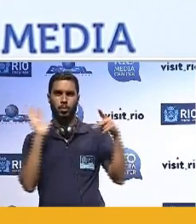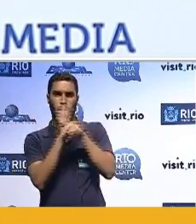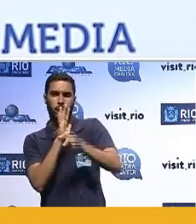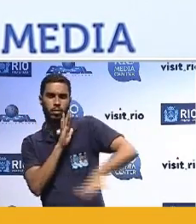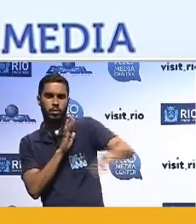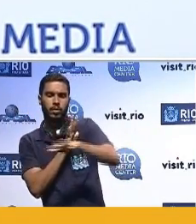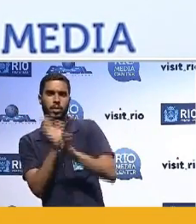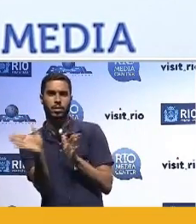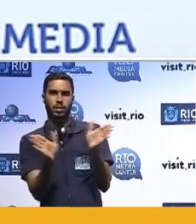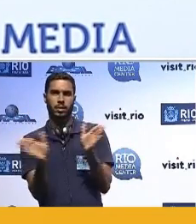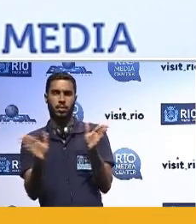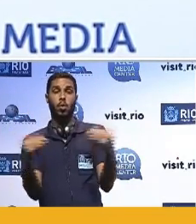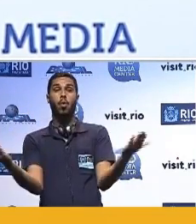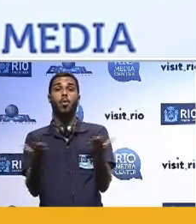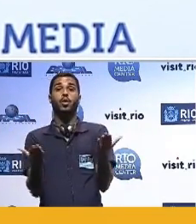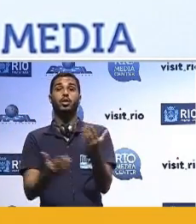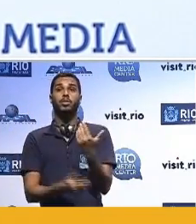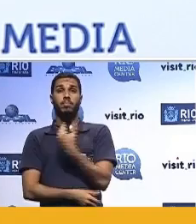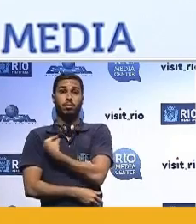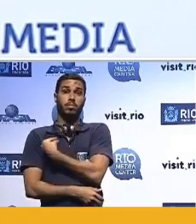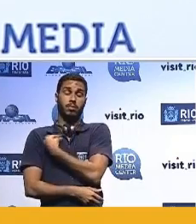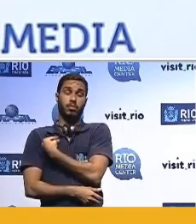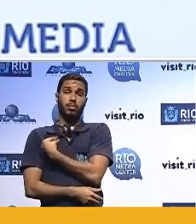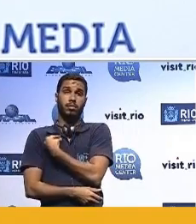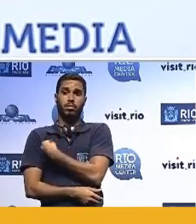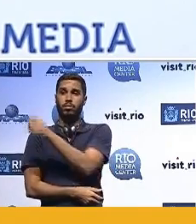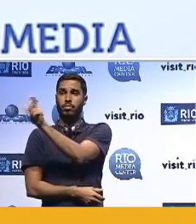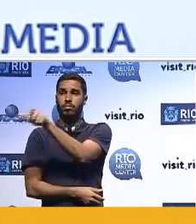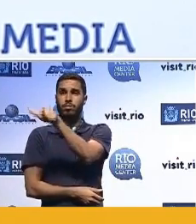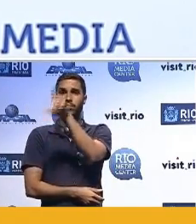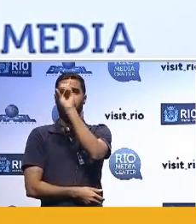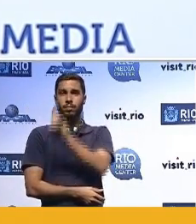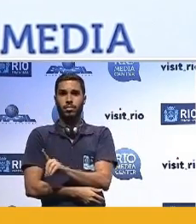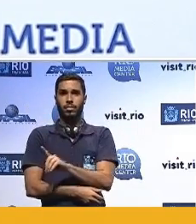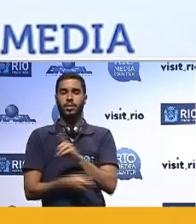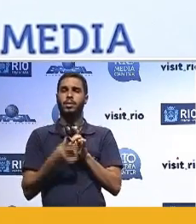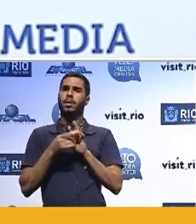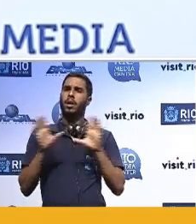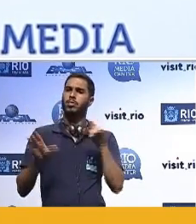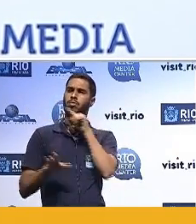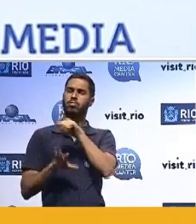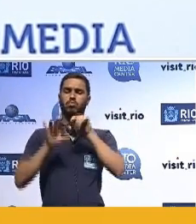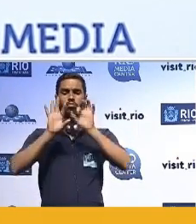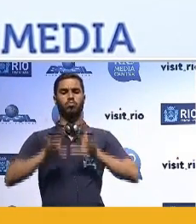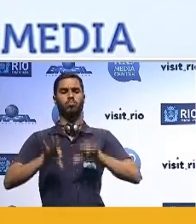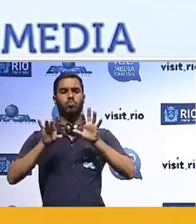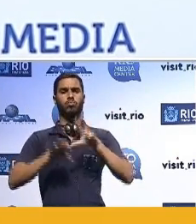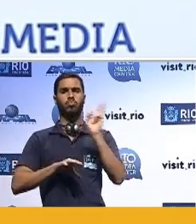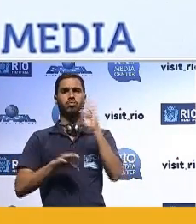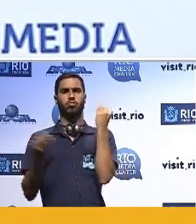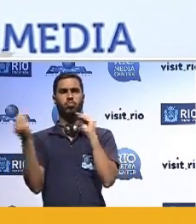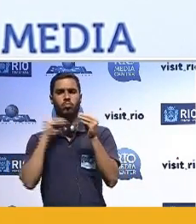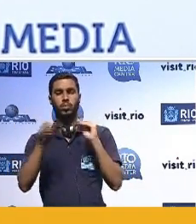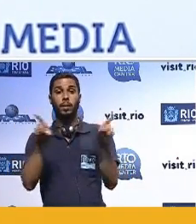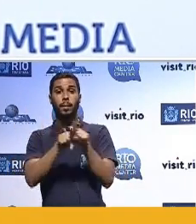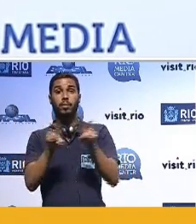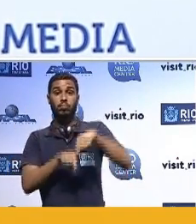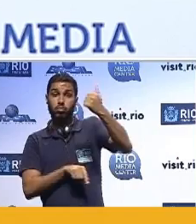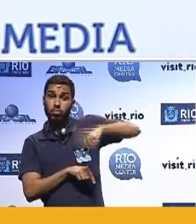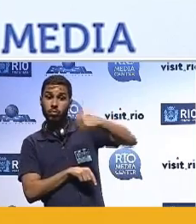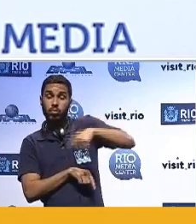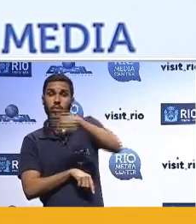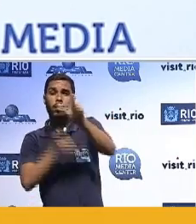ao usuário e ela permite ao turista cadastrar, consultar e avaliar os prestadores de